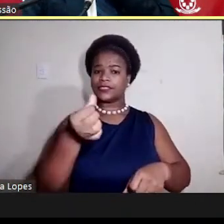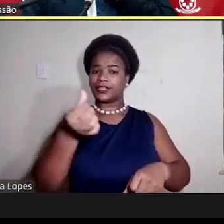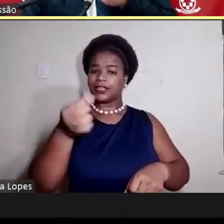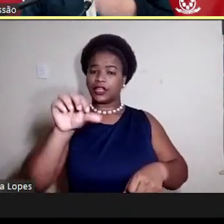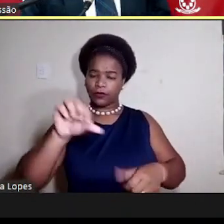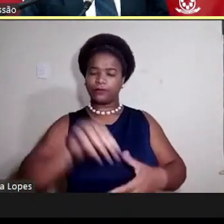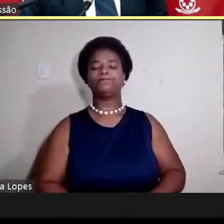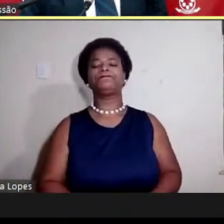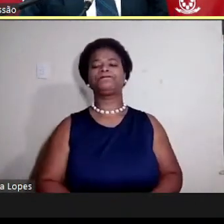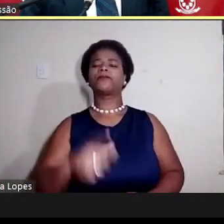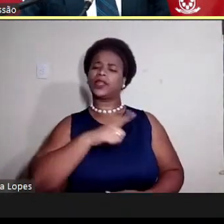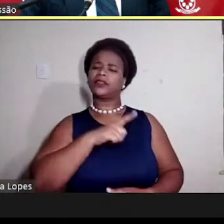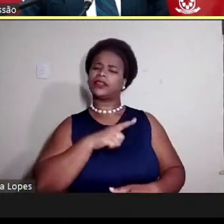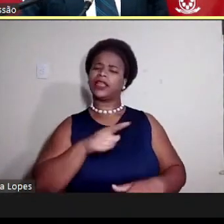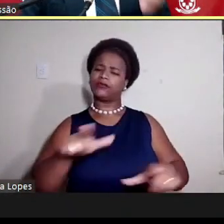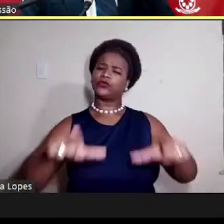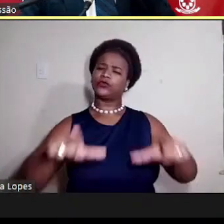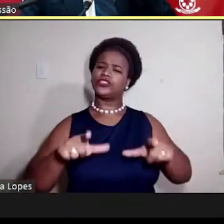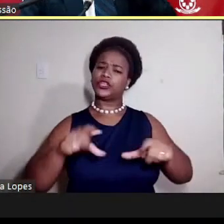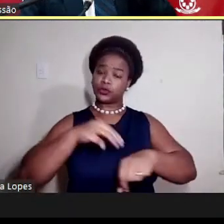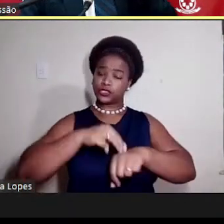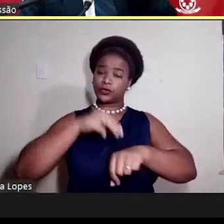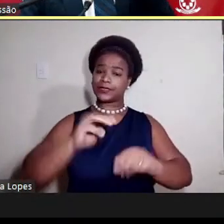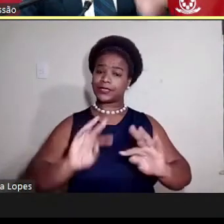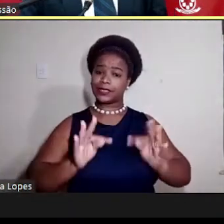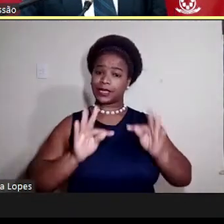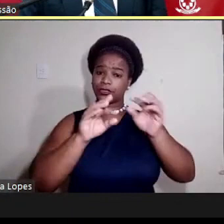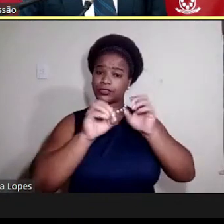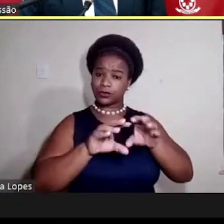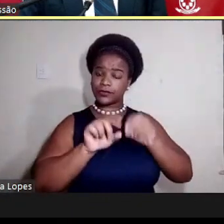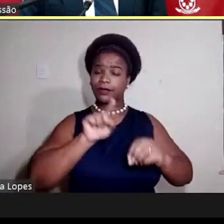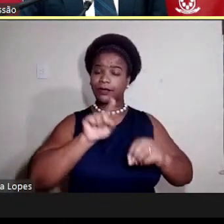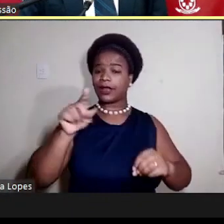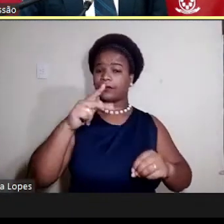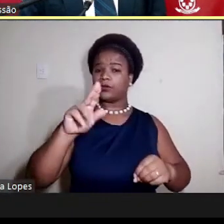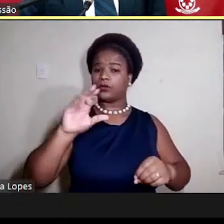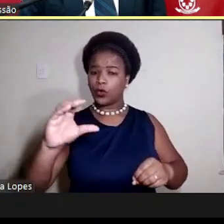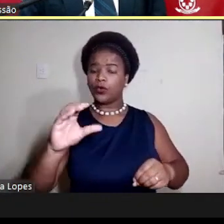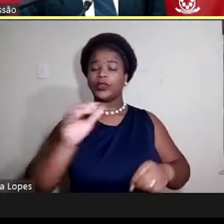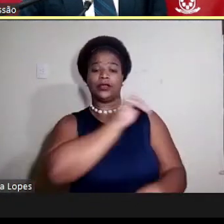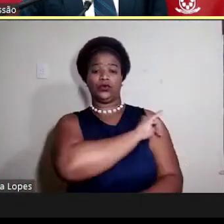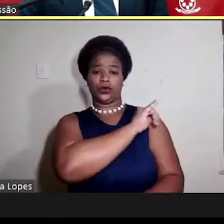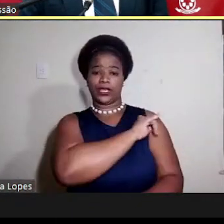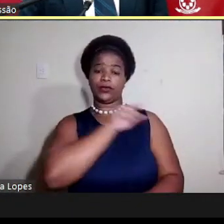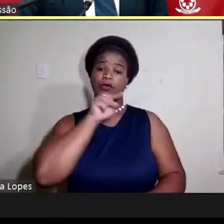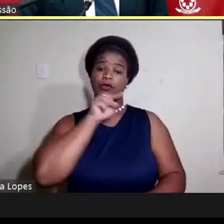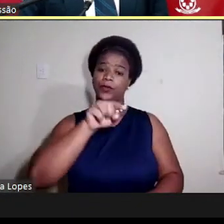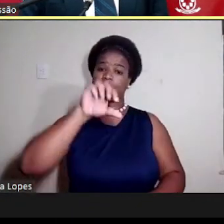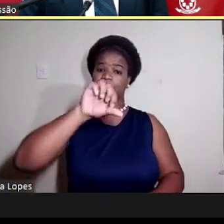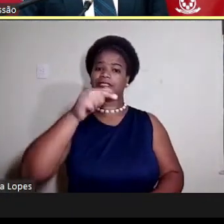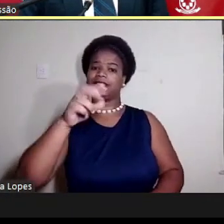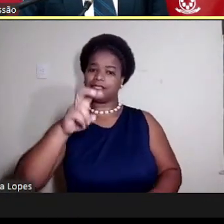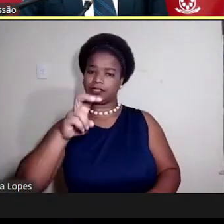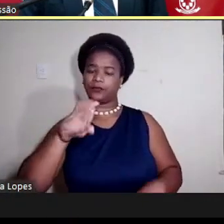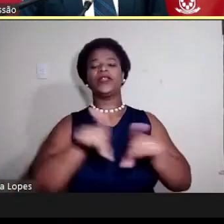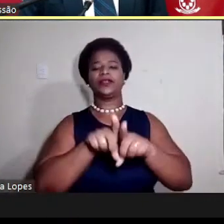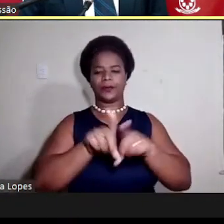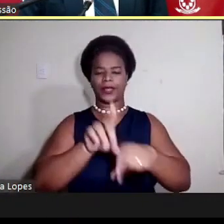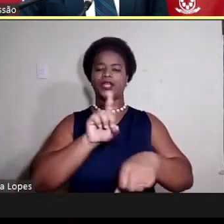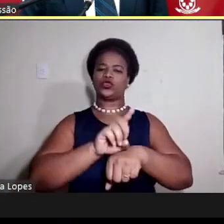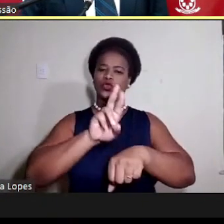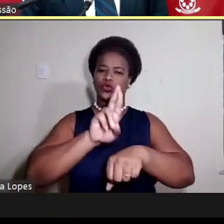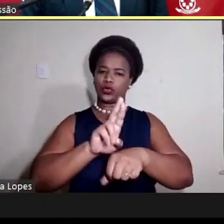em tecnologia educacional pela PUC Rio de Janeiro em 75 e doutora em currículo pela Universidade de